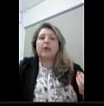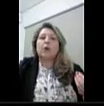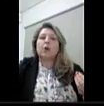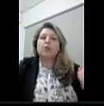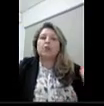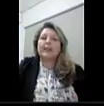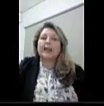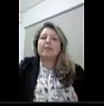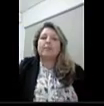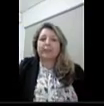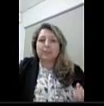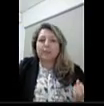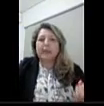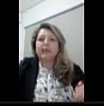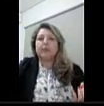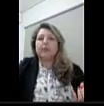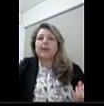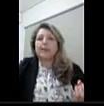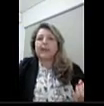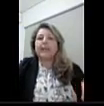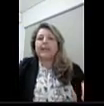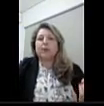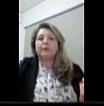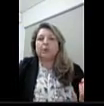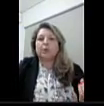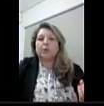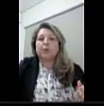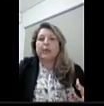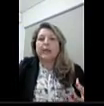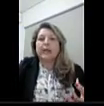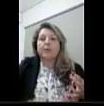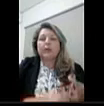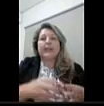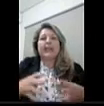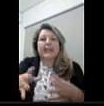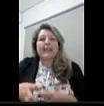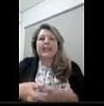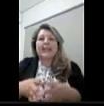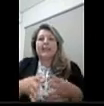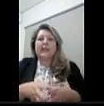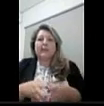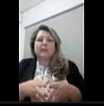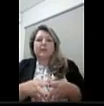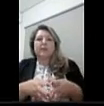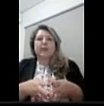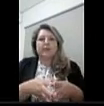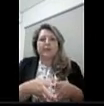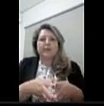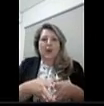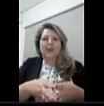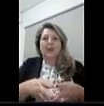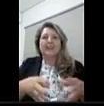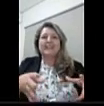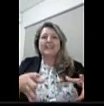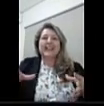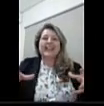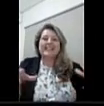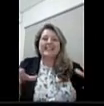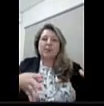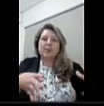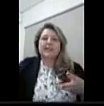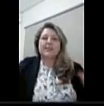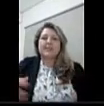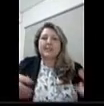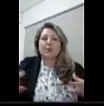pedagógico para dar um fechamento para aquele conteúdo. Porque aí, eu tenho também o visual, né?